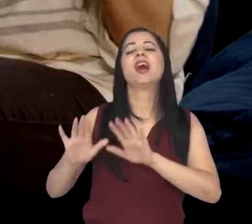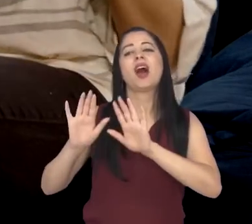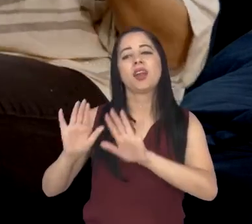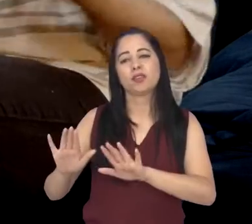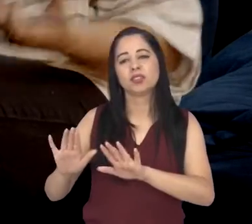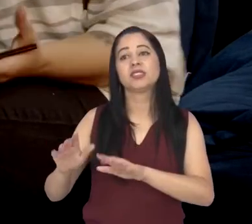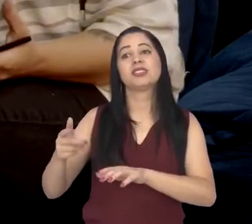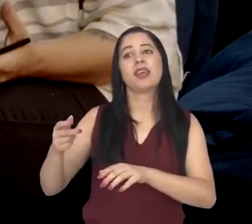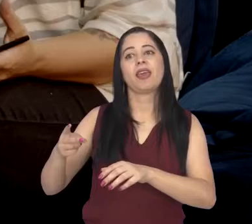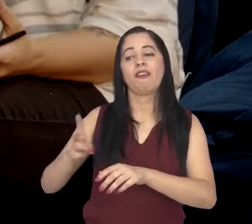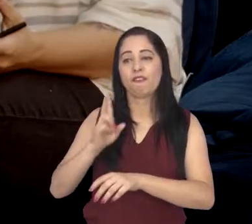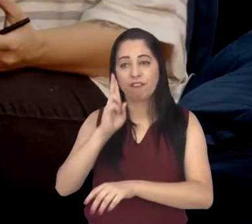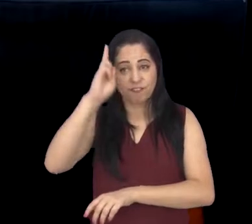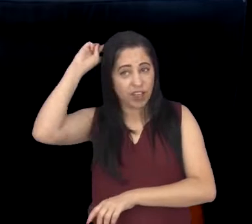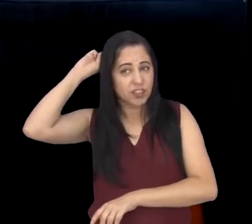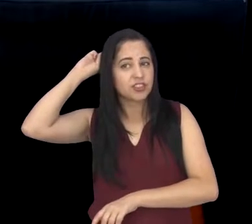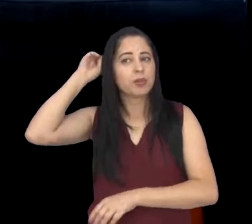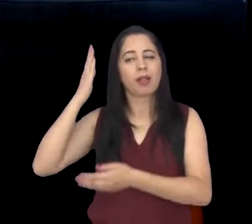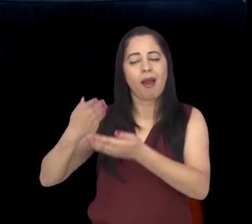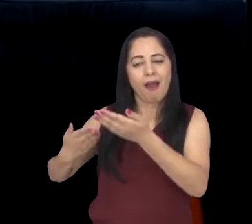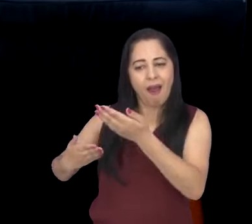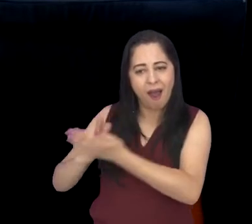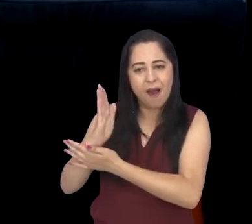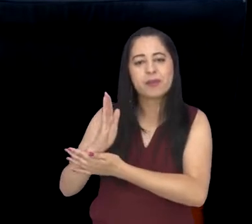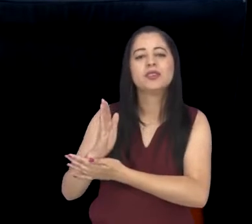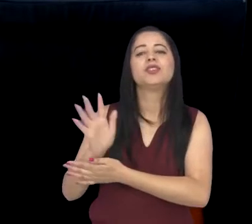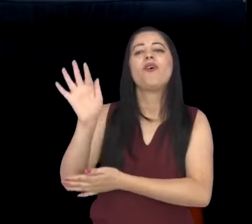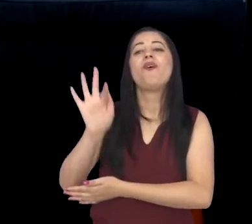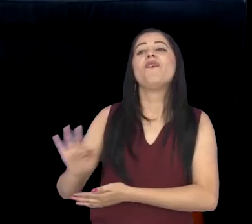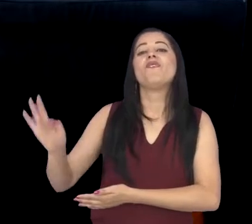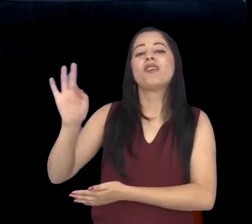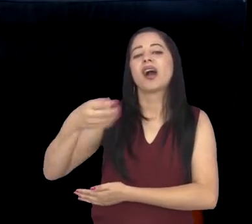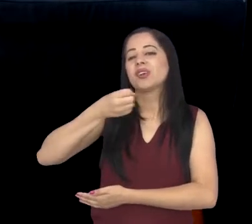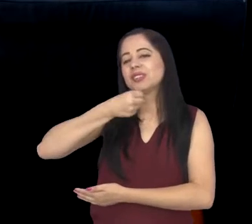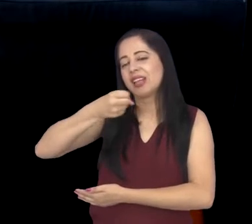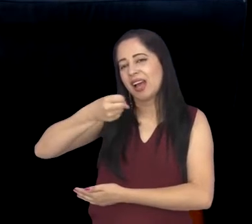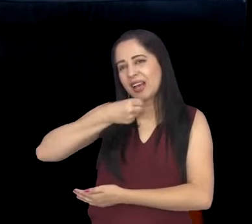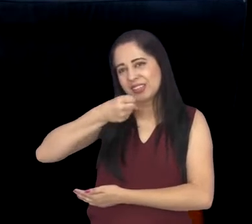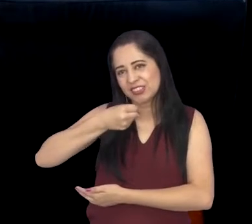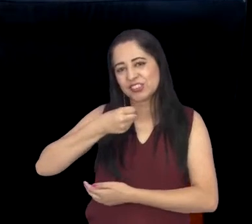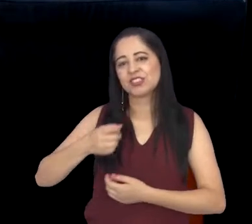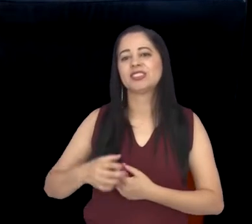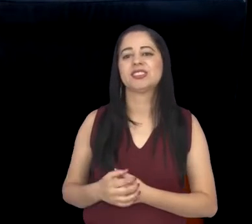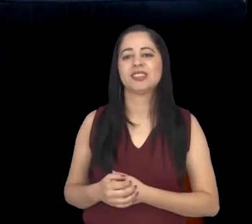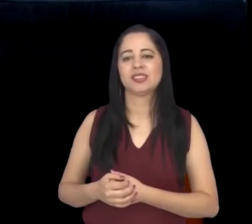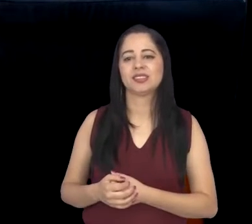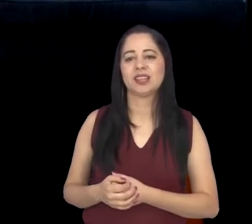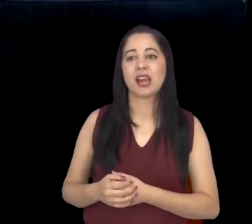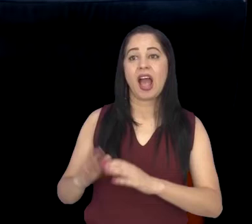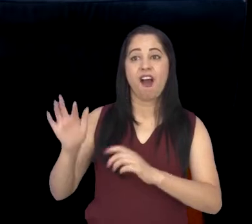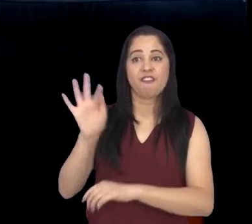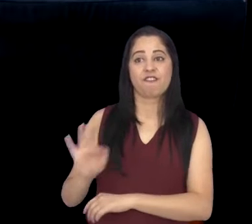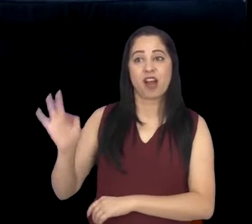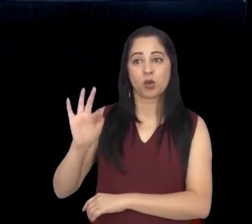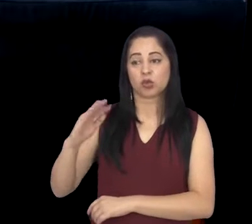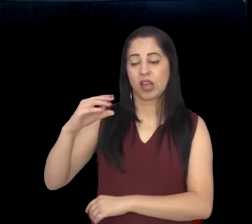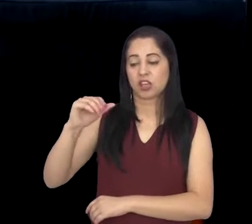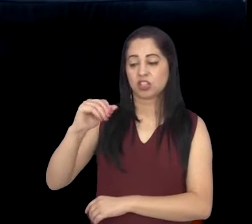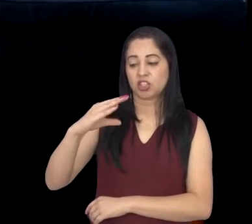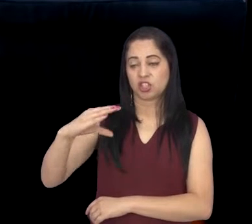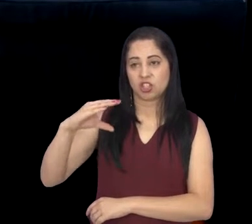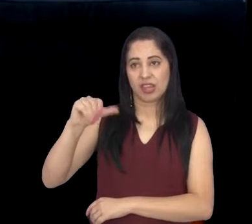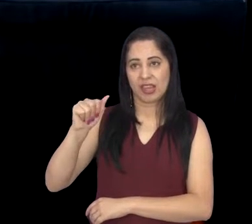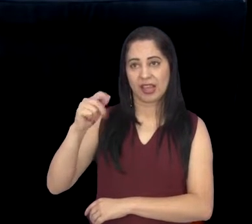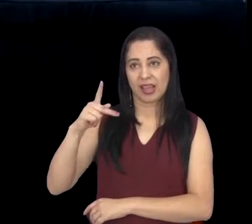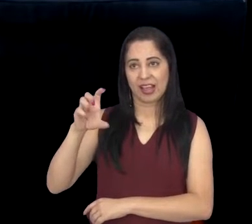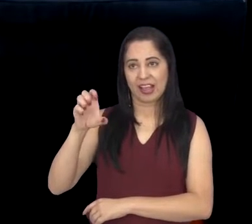você prestou vestibular de novo. Não tinha internet, aí eu prestei vestibular, passei. E aí você passou na Casper Libero. Que era a maior faculdade da América